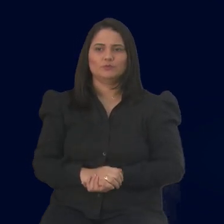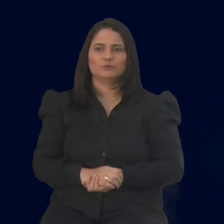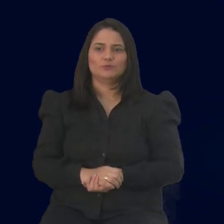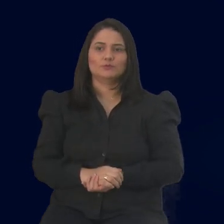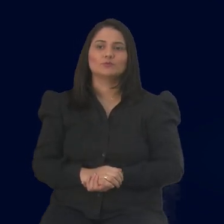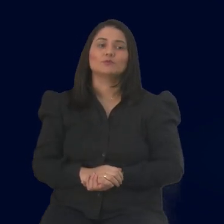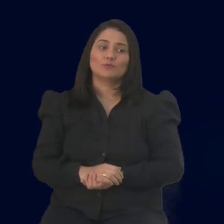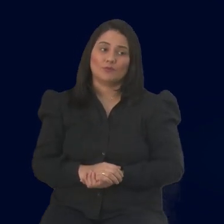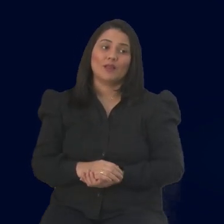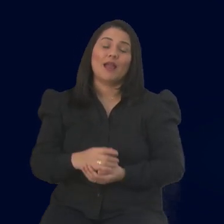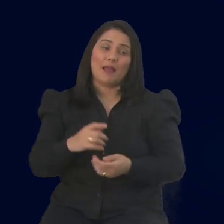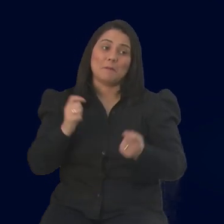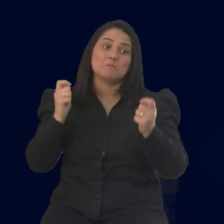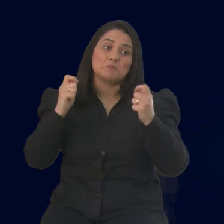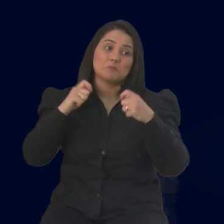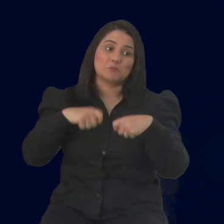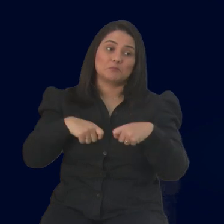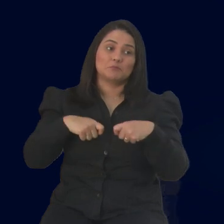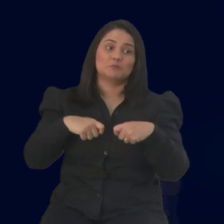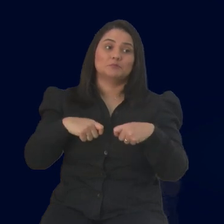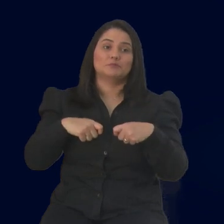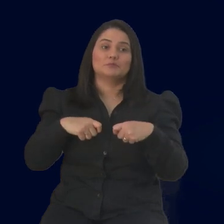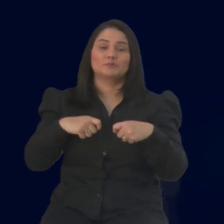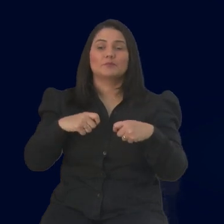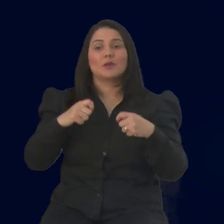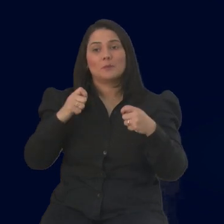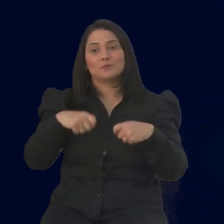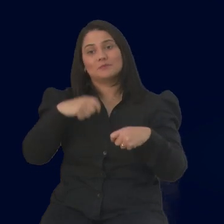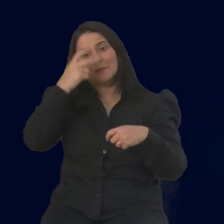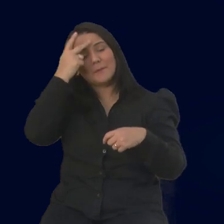ser interpretado até como grosseria.